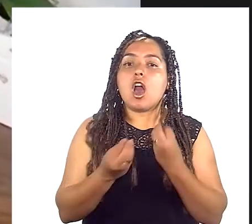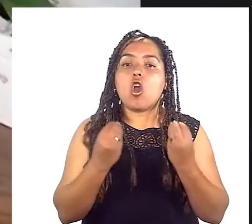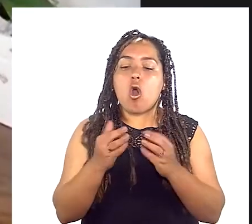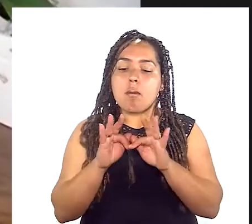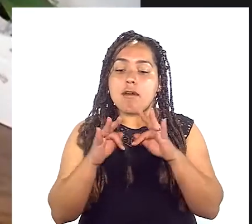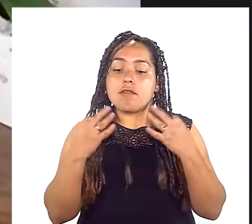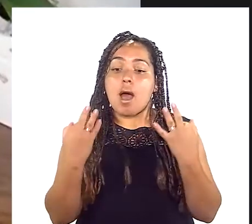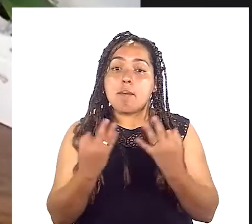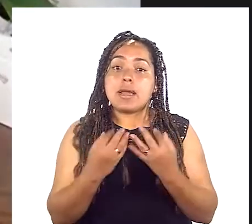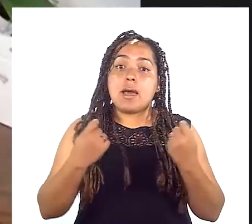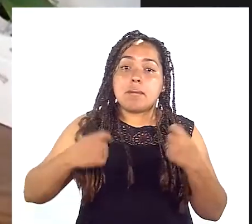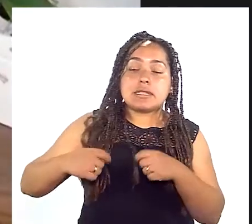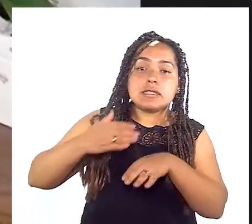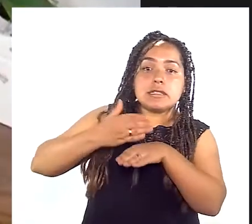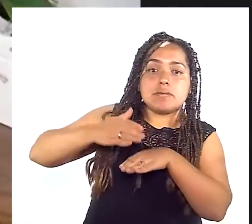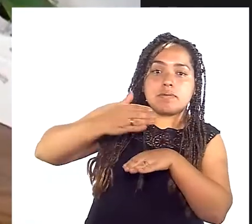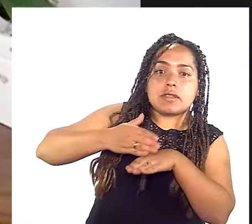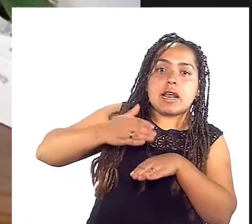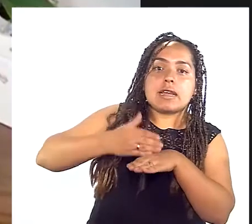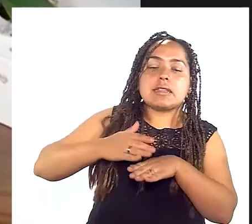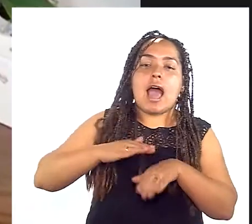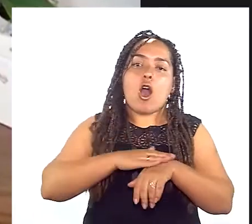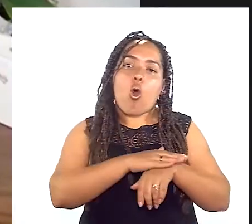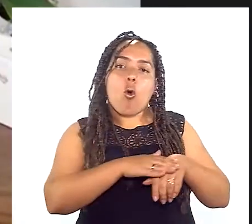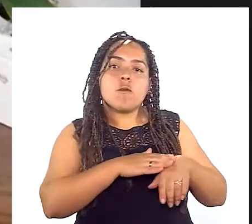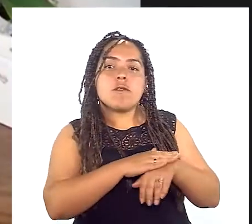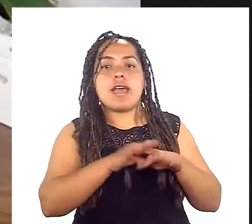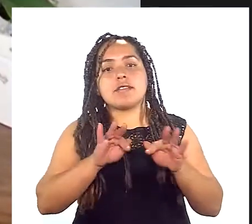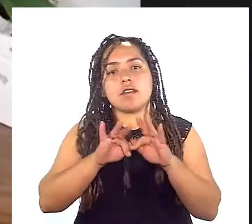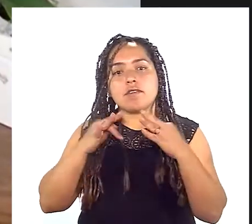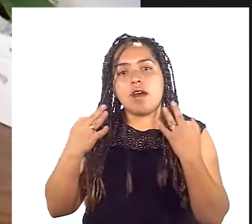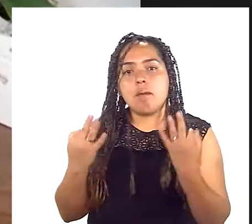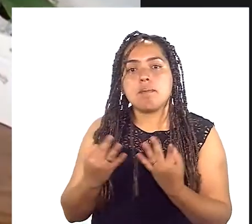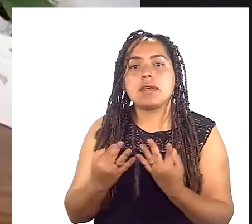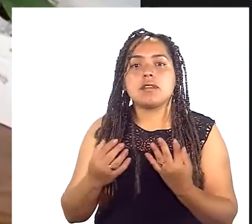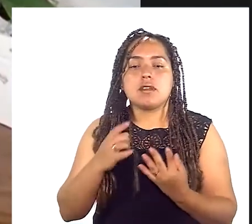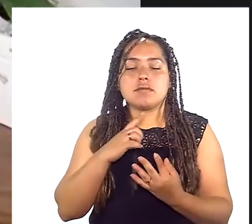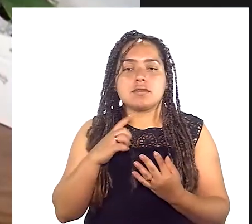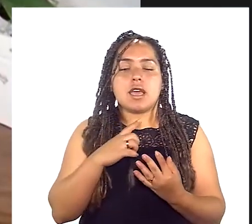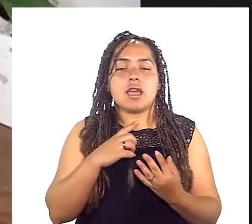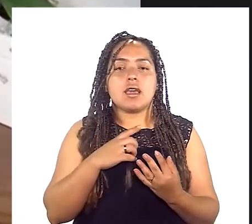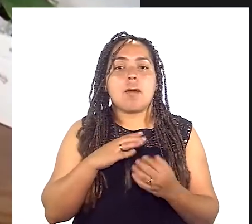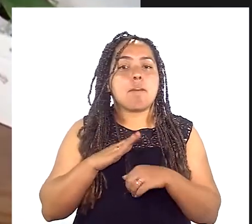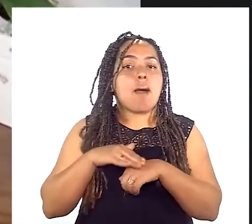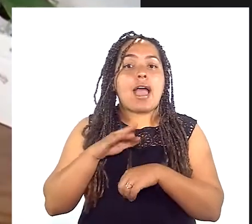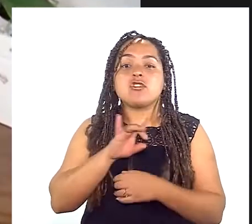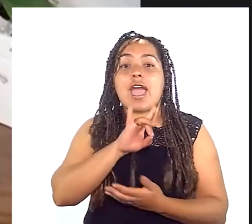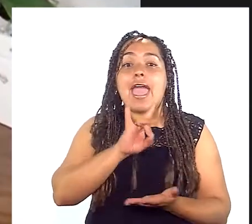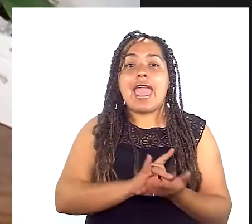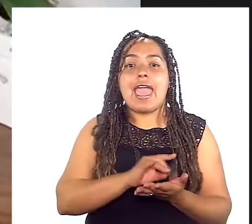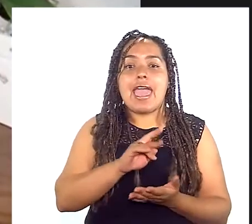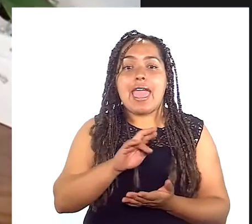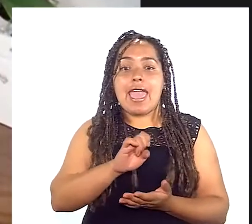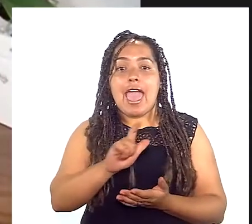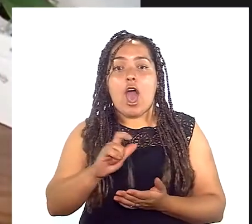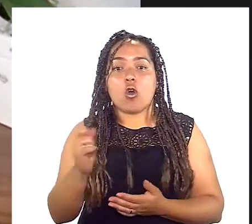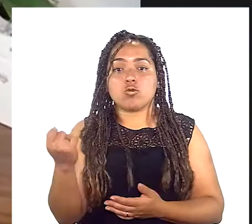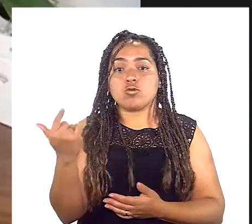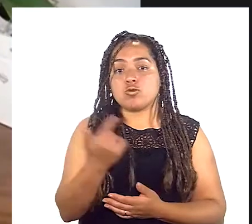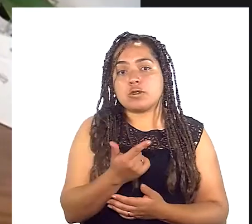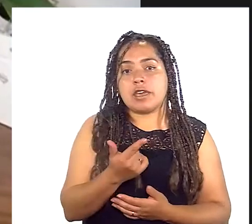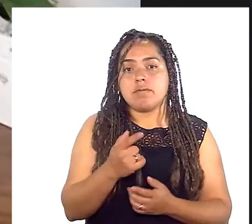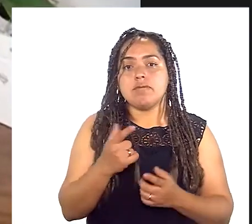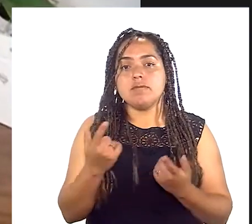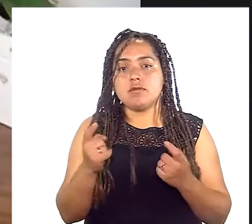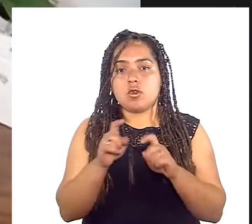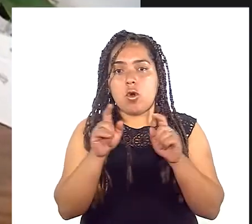E treinar a paciência, a conversa e a vida real, né? Trazer mais o mundo real e não tanto o